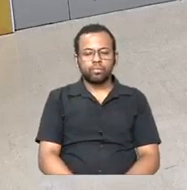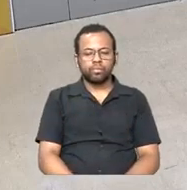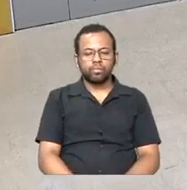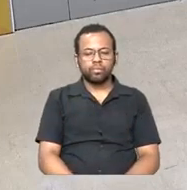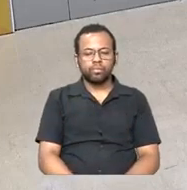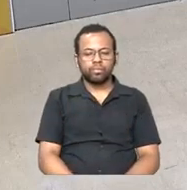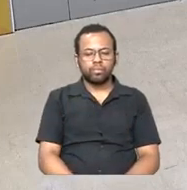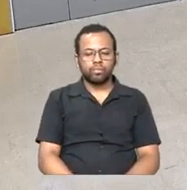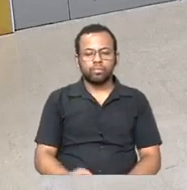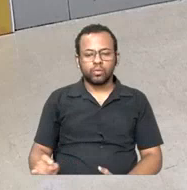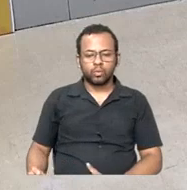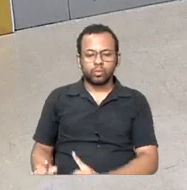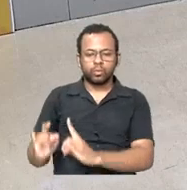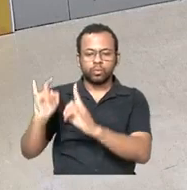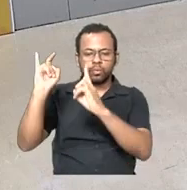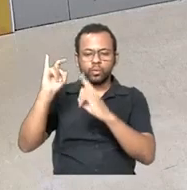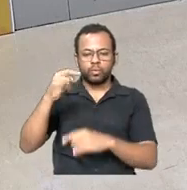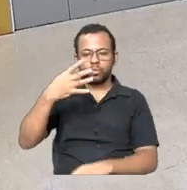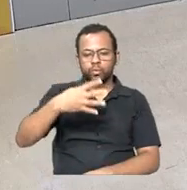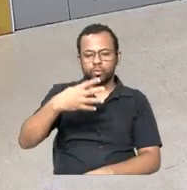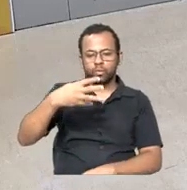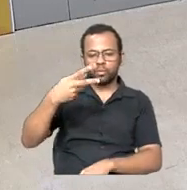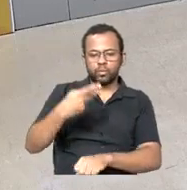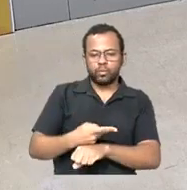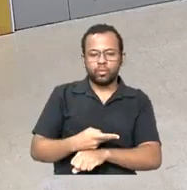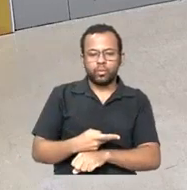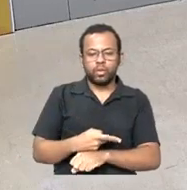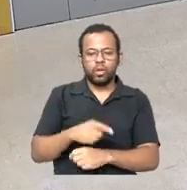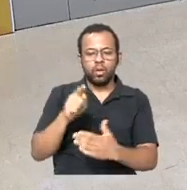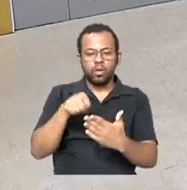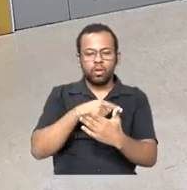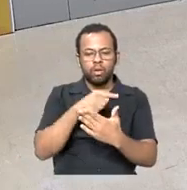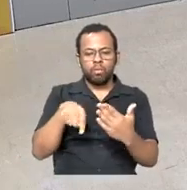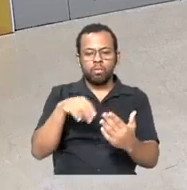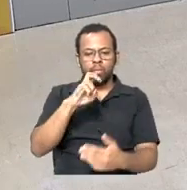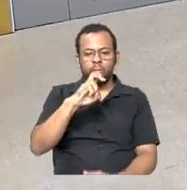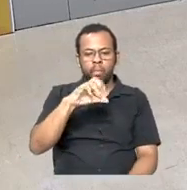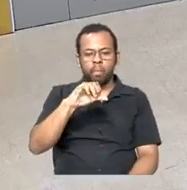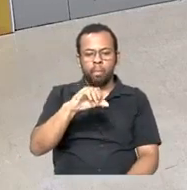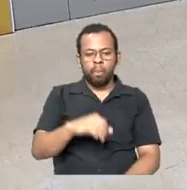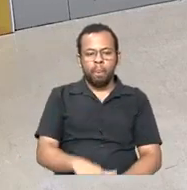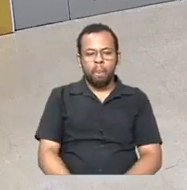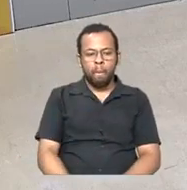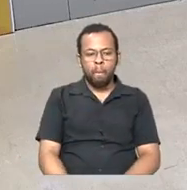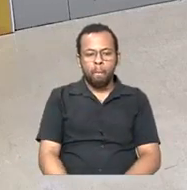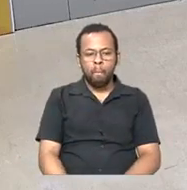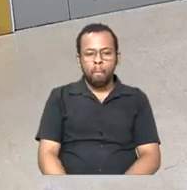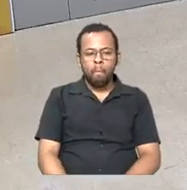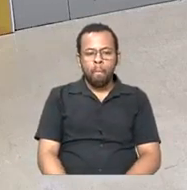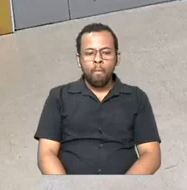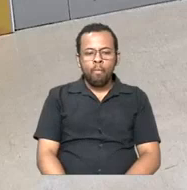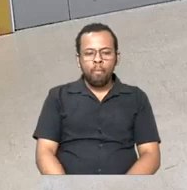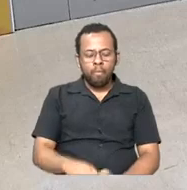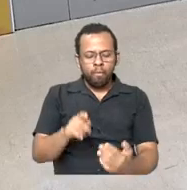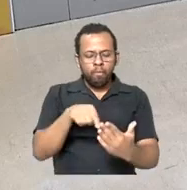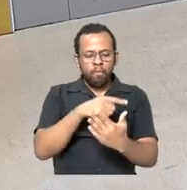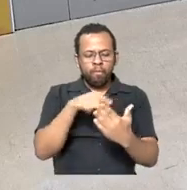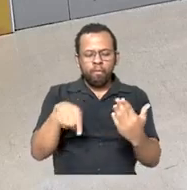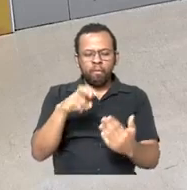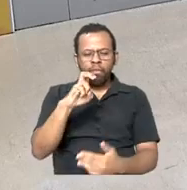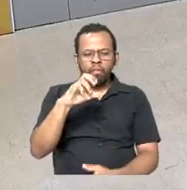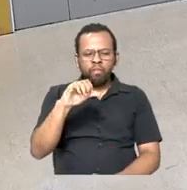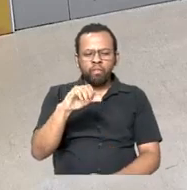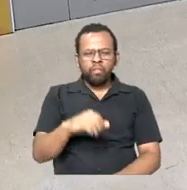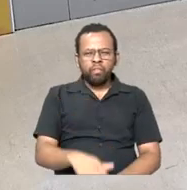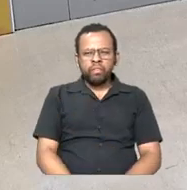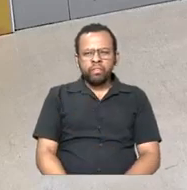um apartamento no quarto prêmio em andamento hein número 59 agora 59 tem aí o 59 marque aí